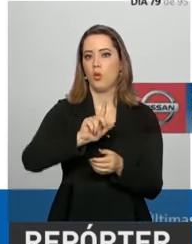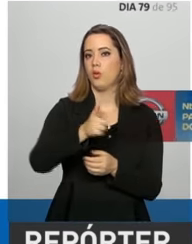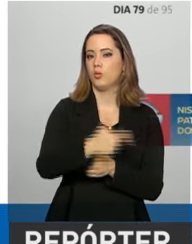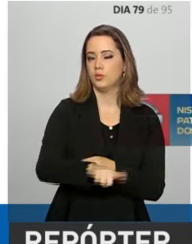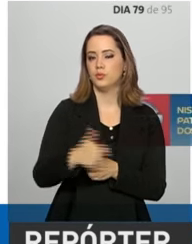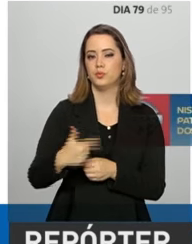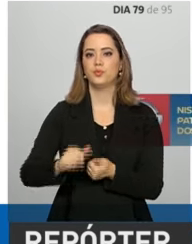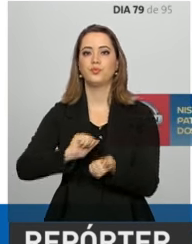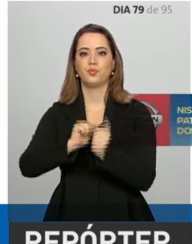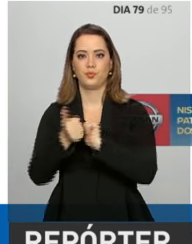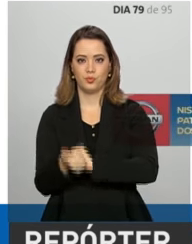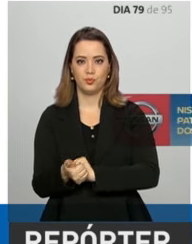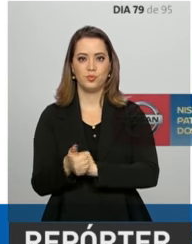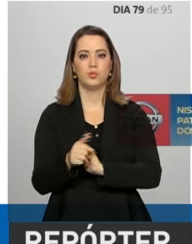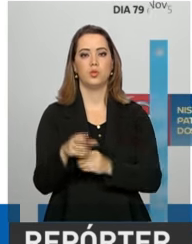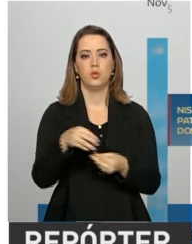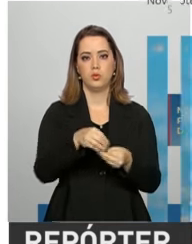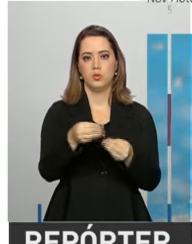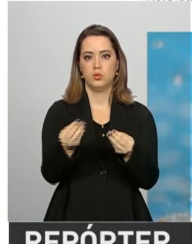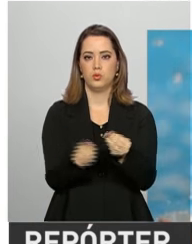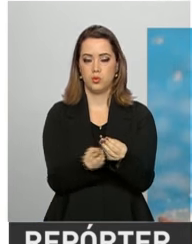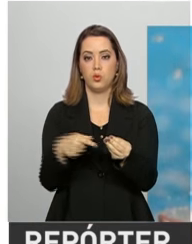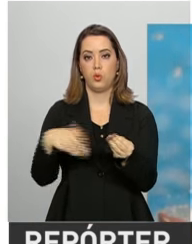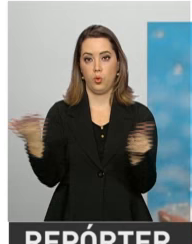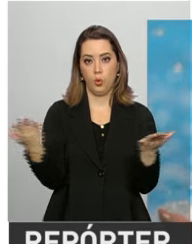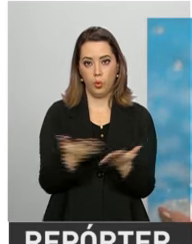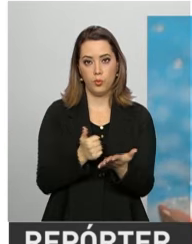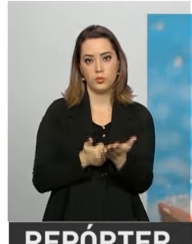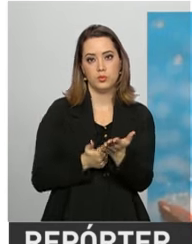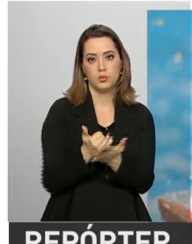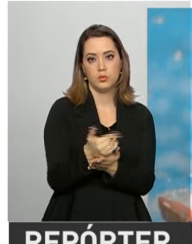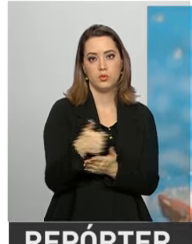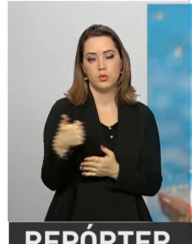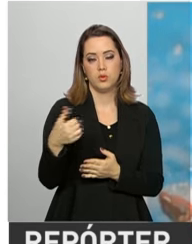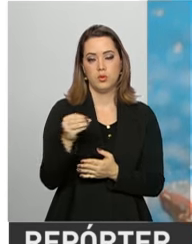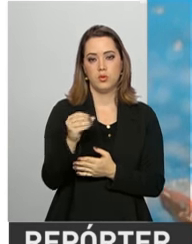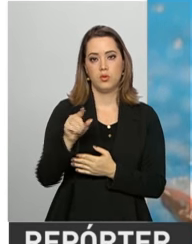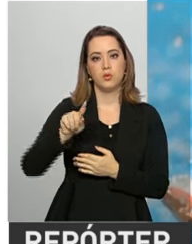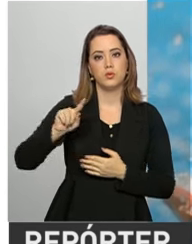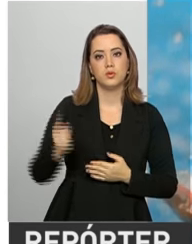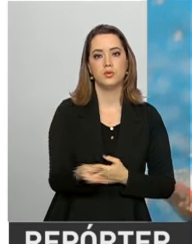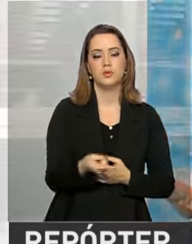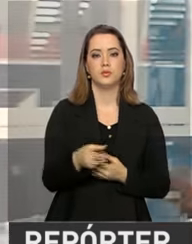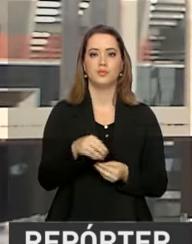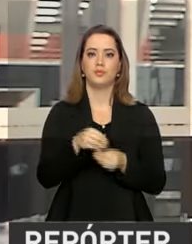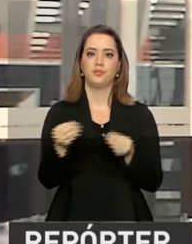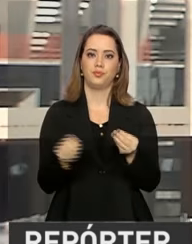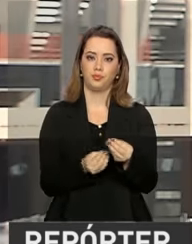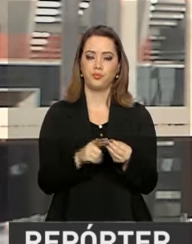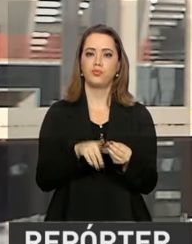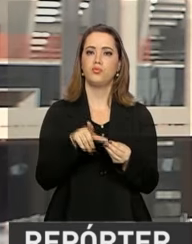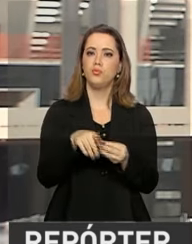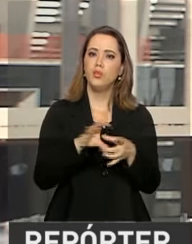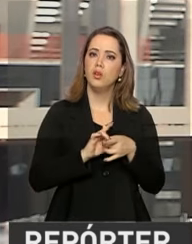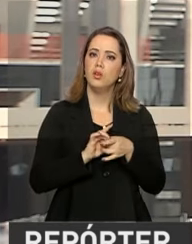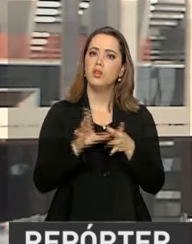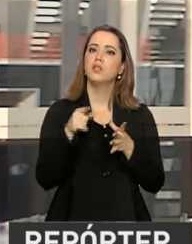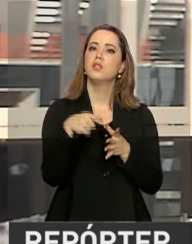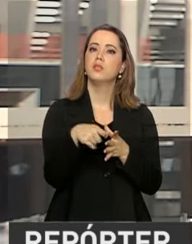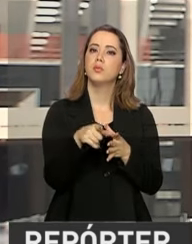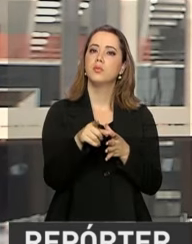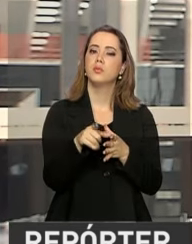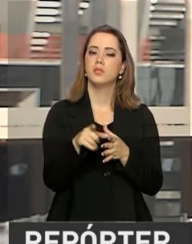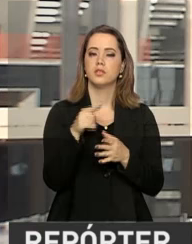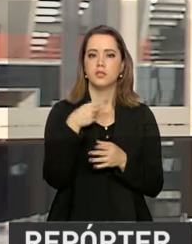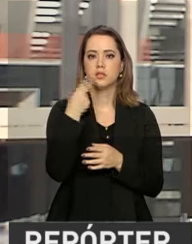disponíveis. Vão ser colocados à venda nesta quinta-feira 100 mil bilhetes para todas as modalidades. A liberação marca os 15